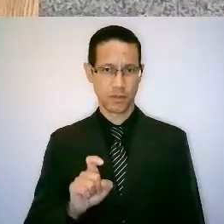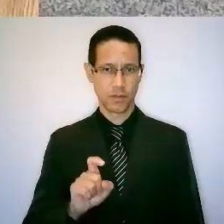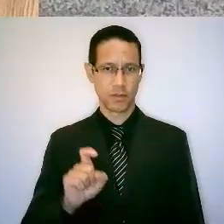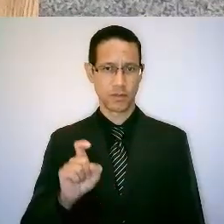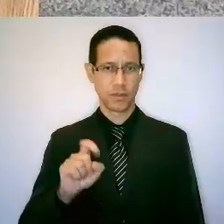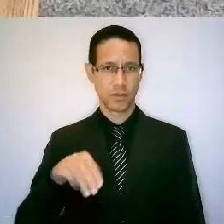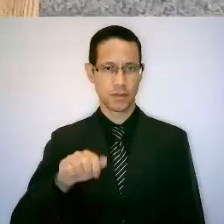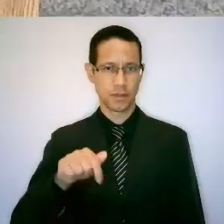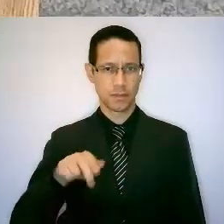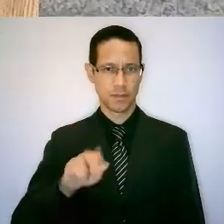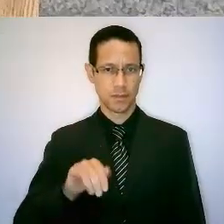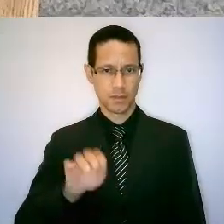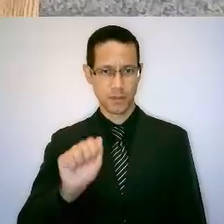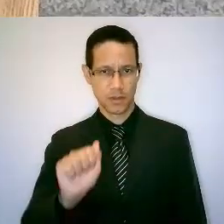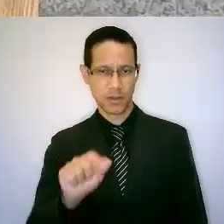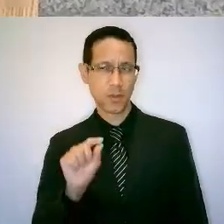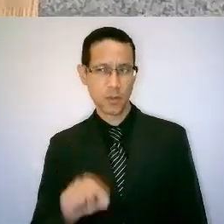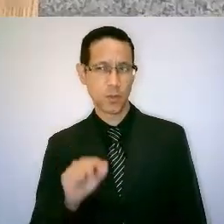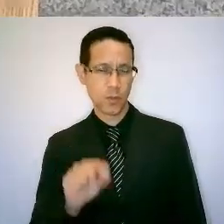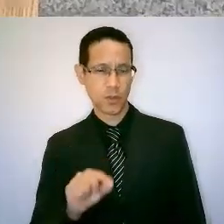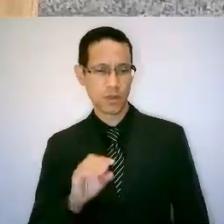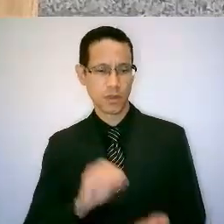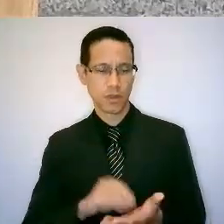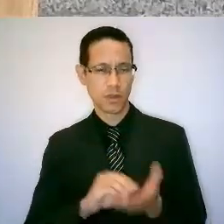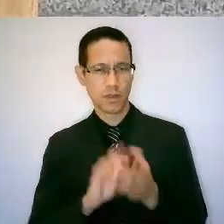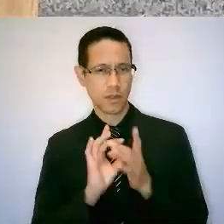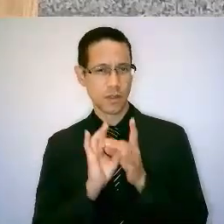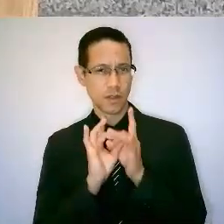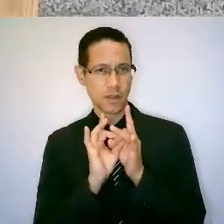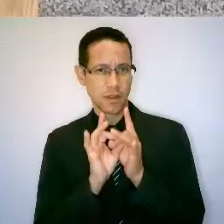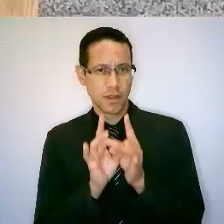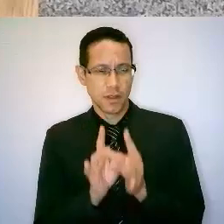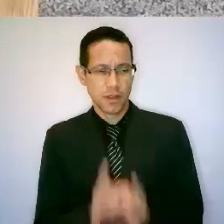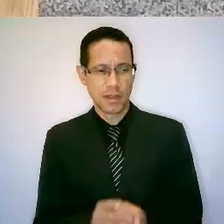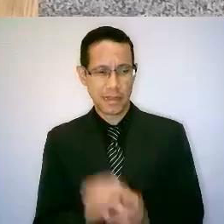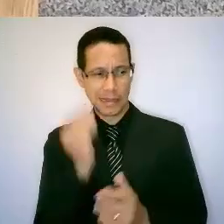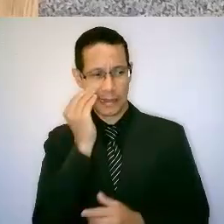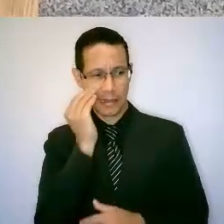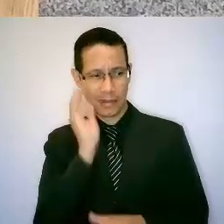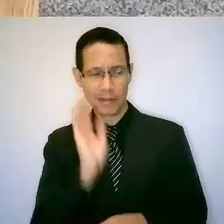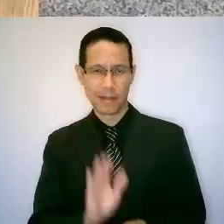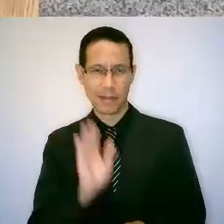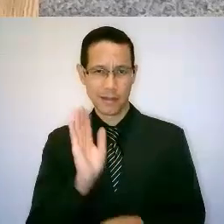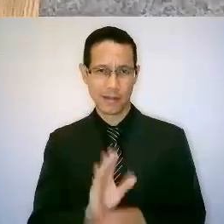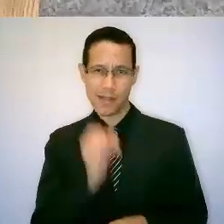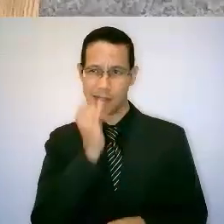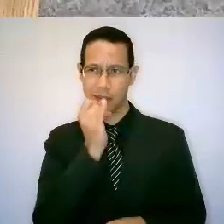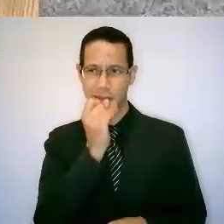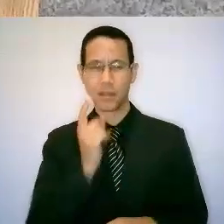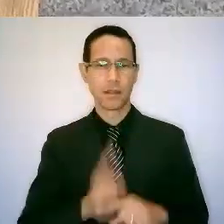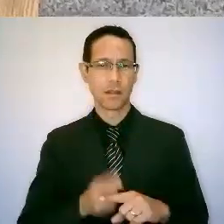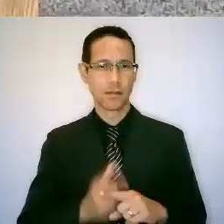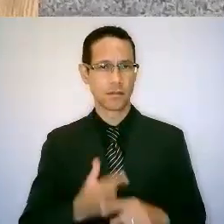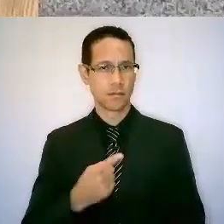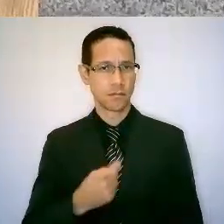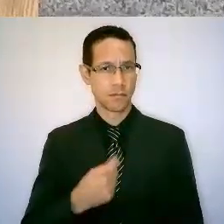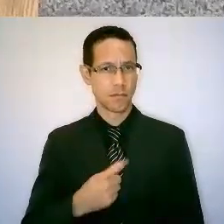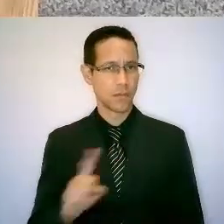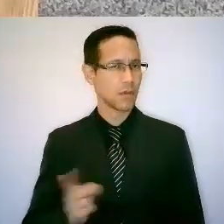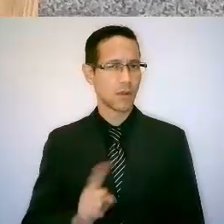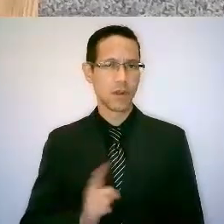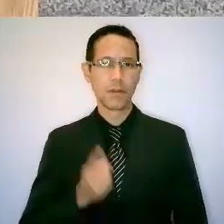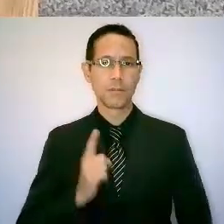para preencher uma lacuna de enredo e qual que era a lacuna de redor o que que aconteceu porque que ele não atirou não então Vamos